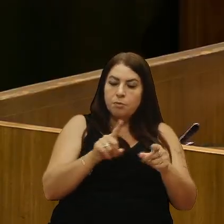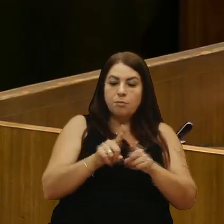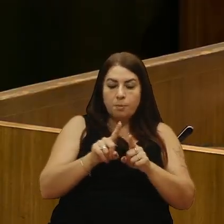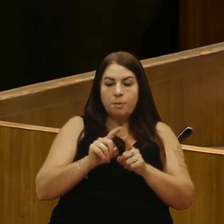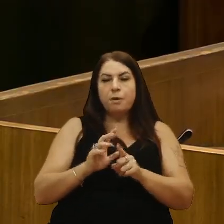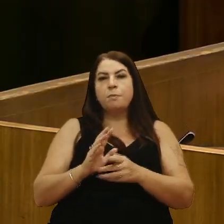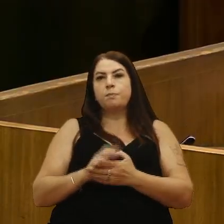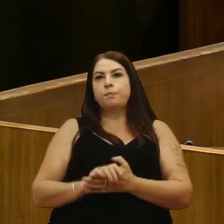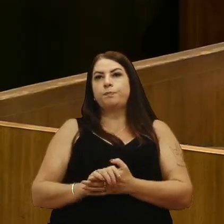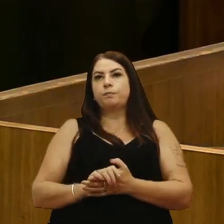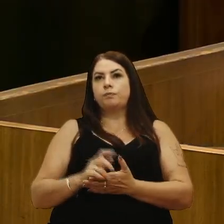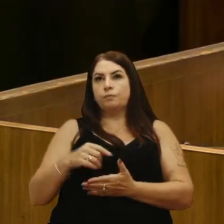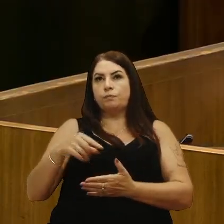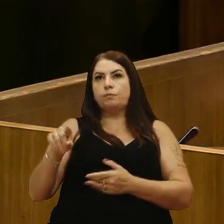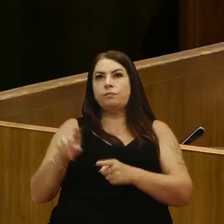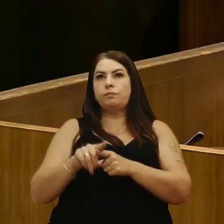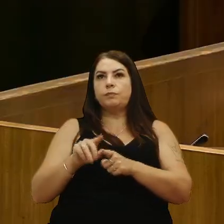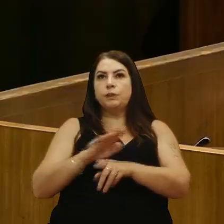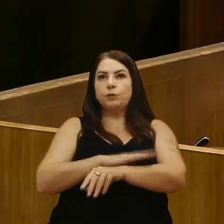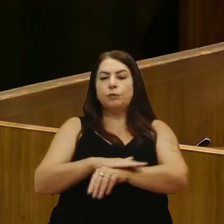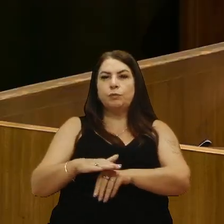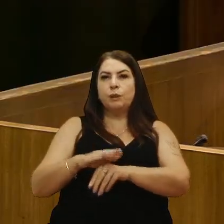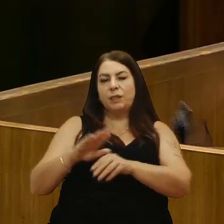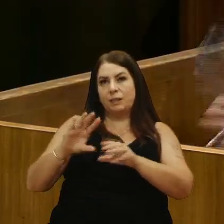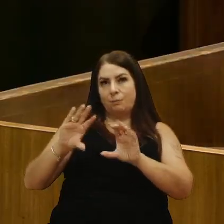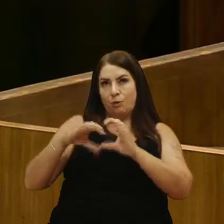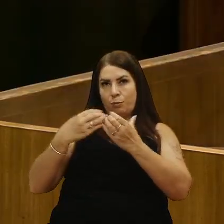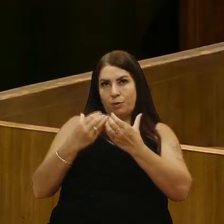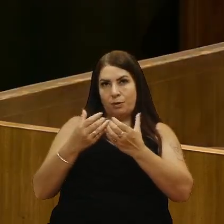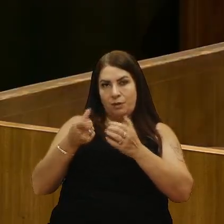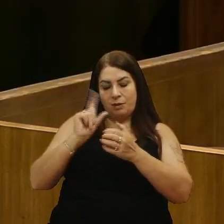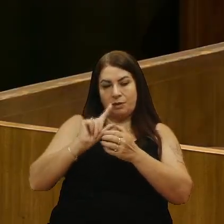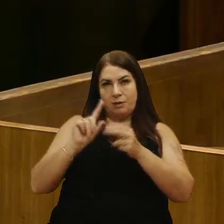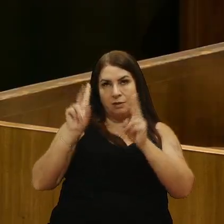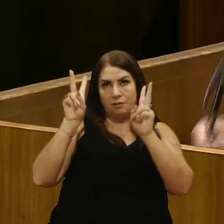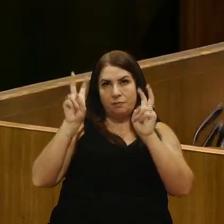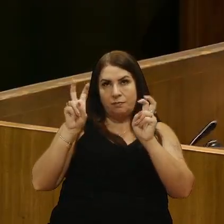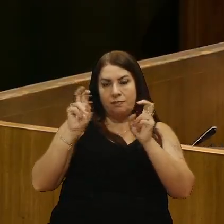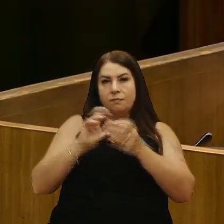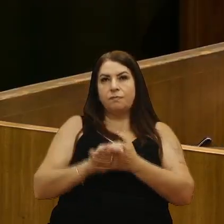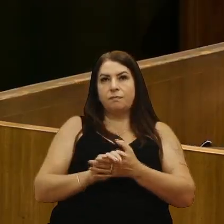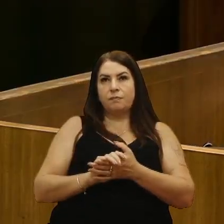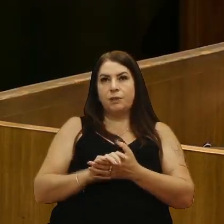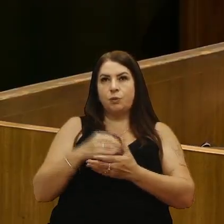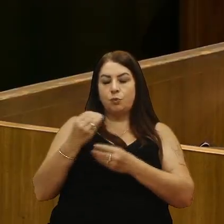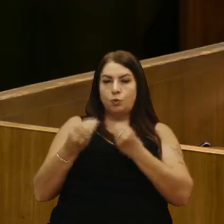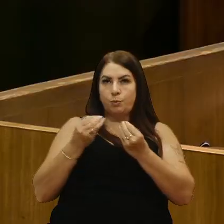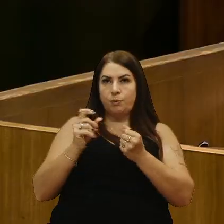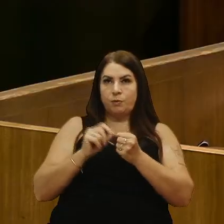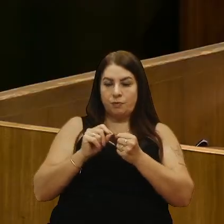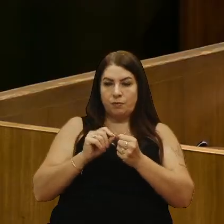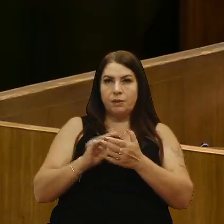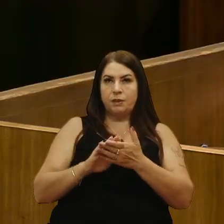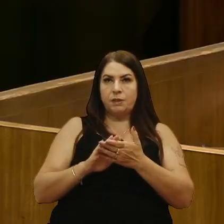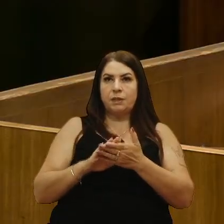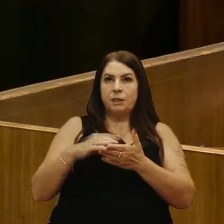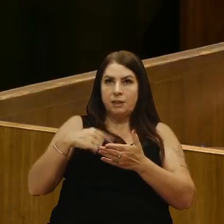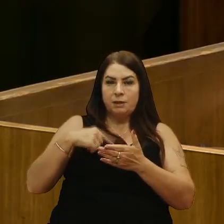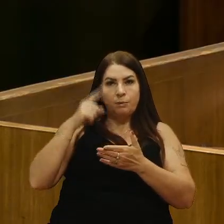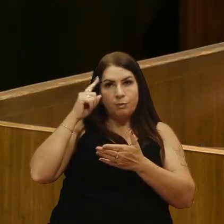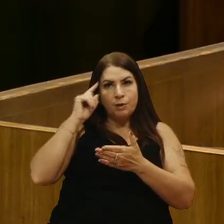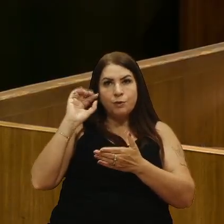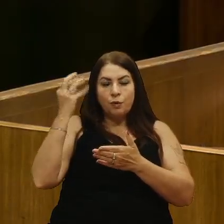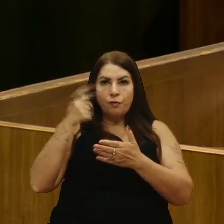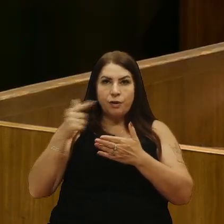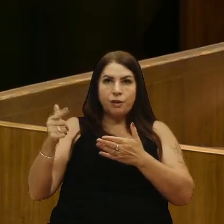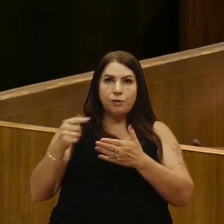gente inicie logo adiante as pavimentações comunitárias. Antes de eu entrar no assunto de como nós vamos e estamos resolvendo a